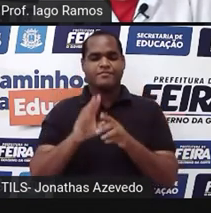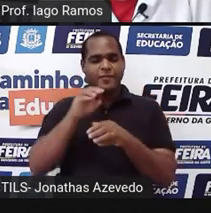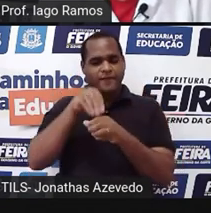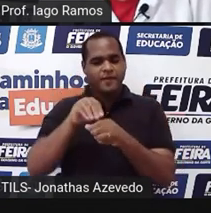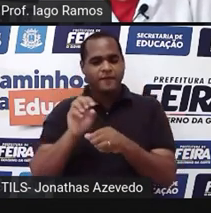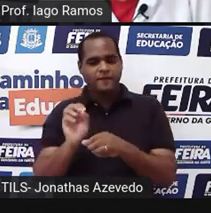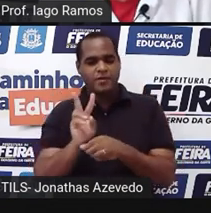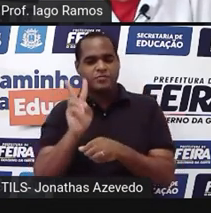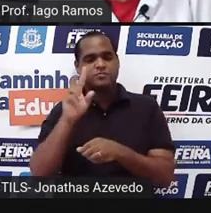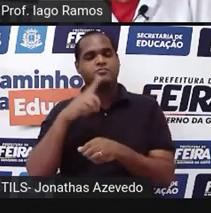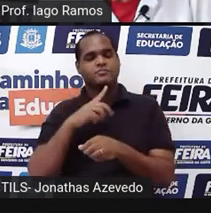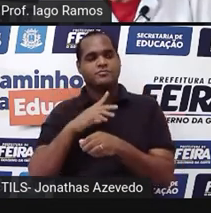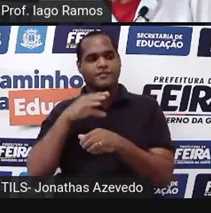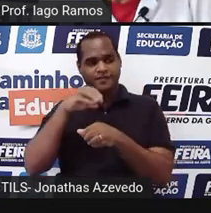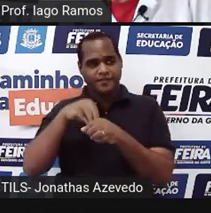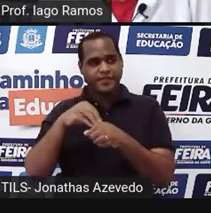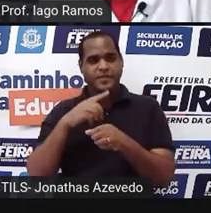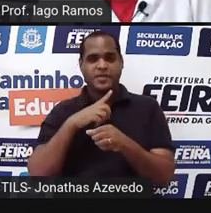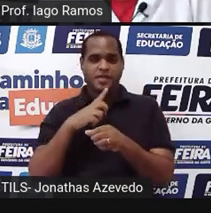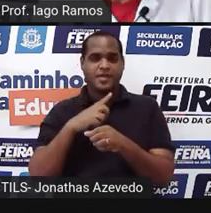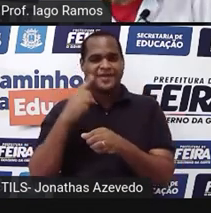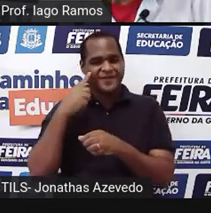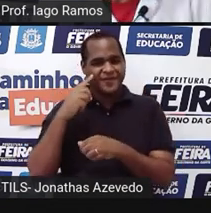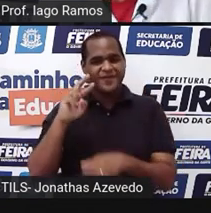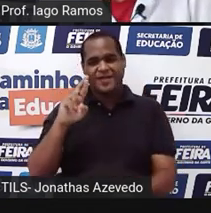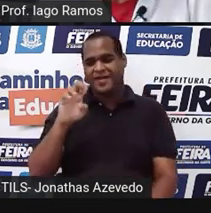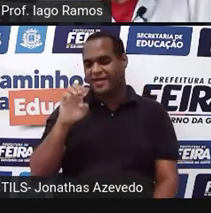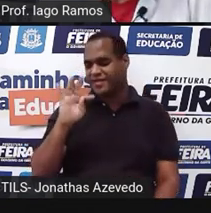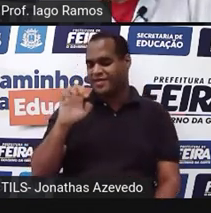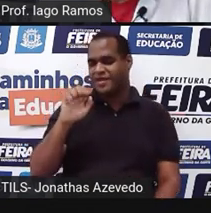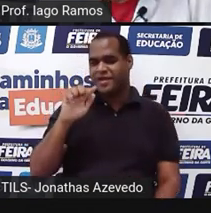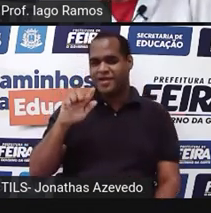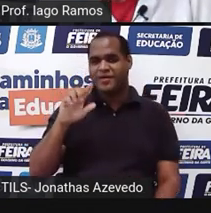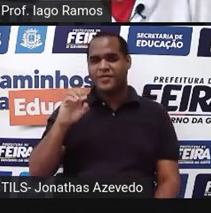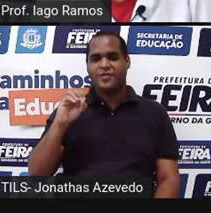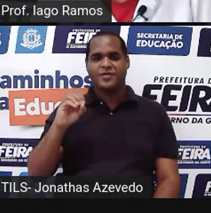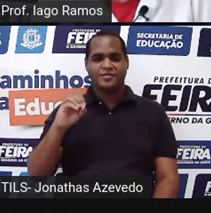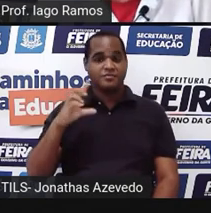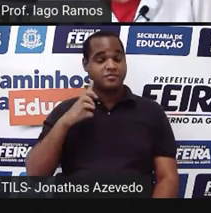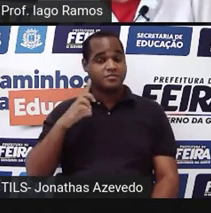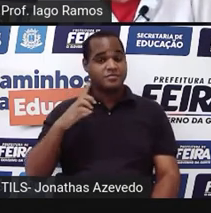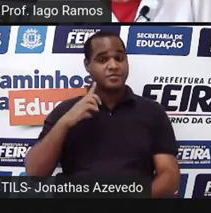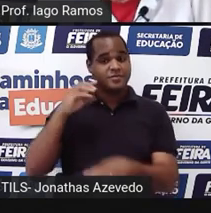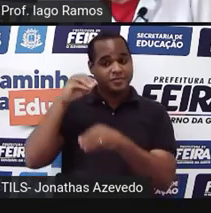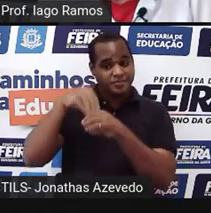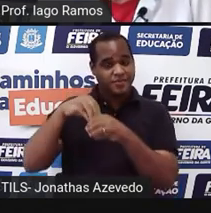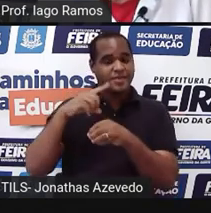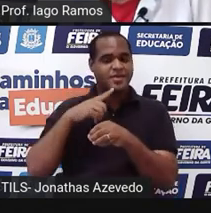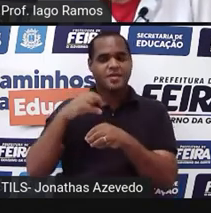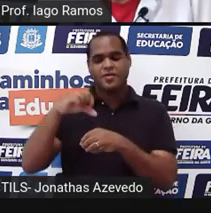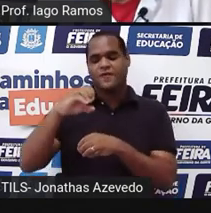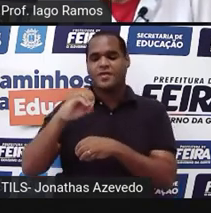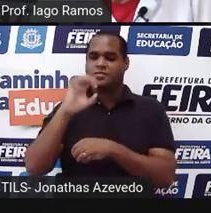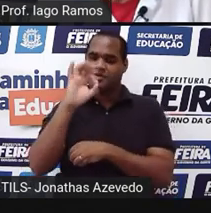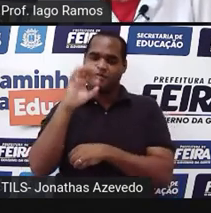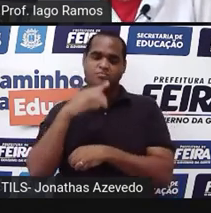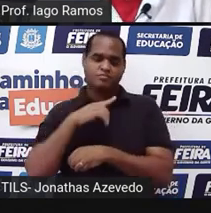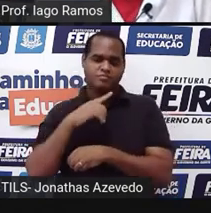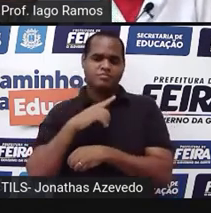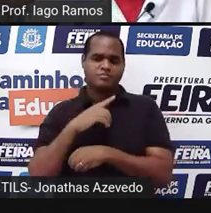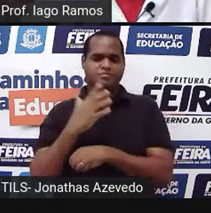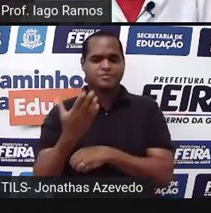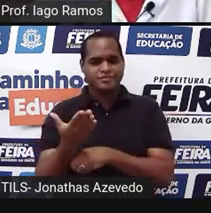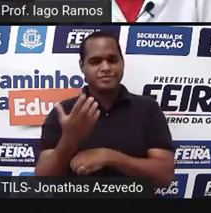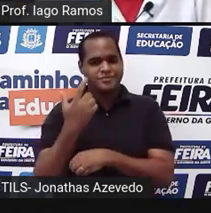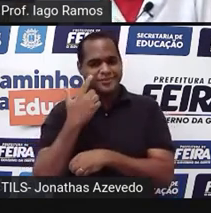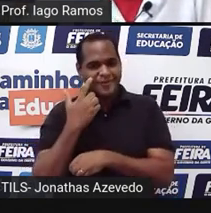dos ângulos internos desse retângulo. Ângulos retos. Ângulos retos medem 90 graus.